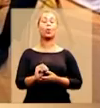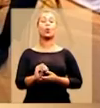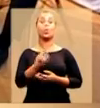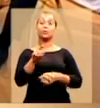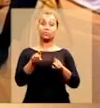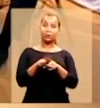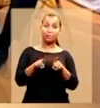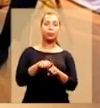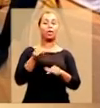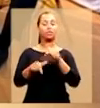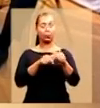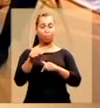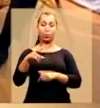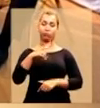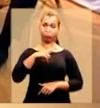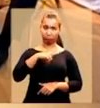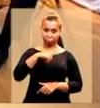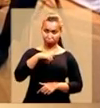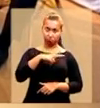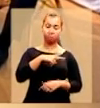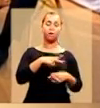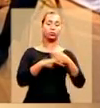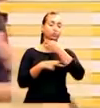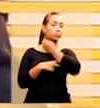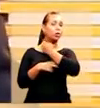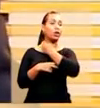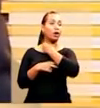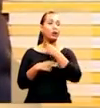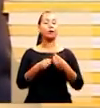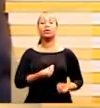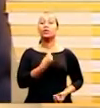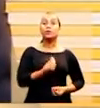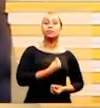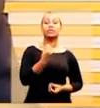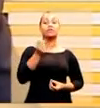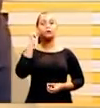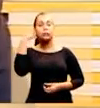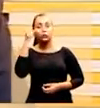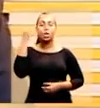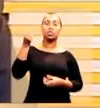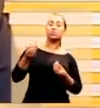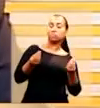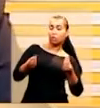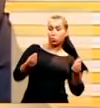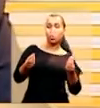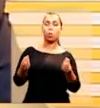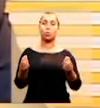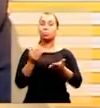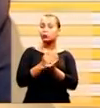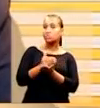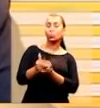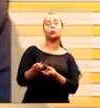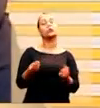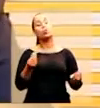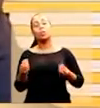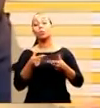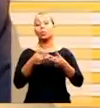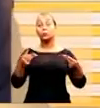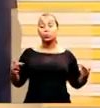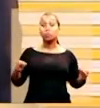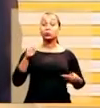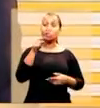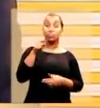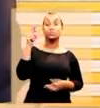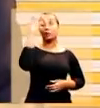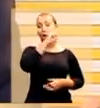você também trabalha privado, no setor privado, vive de arte. Como é que você entrou nisso e quais foram os